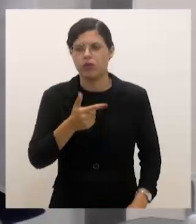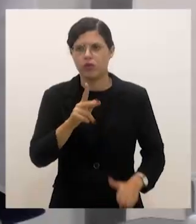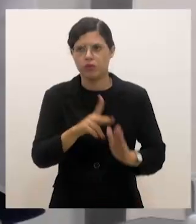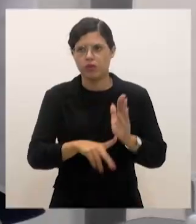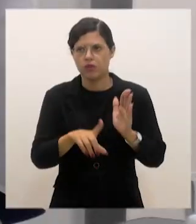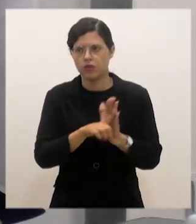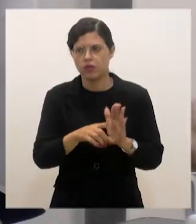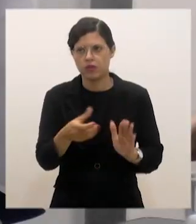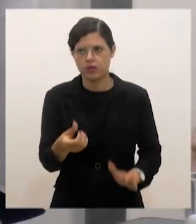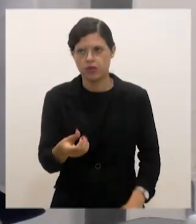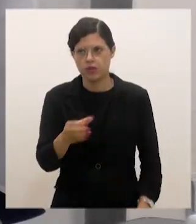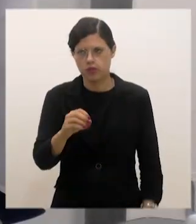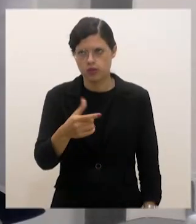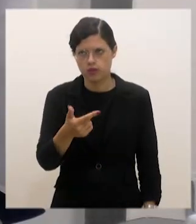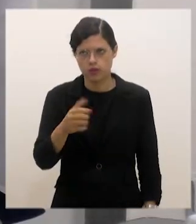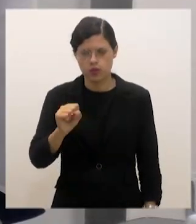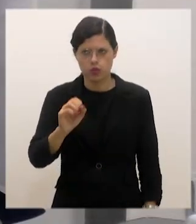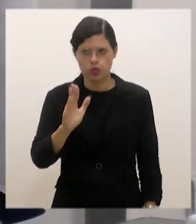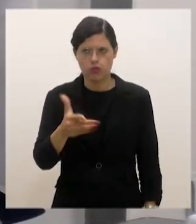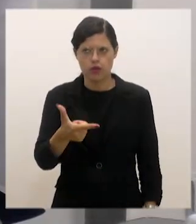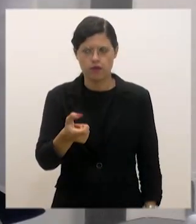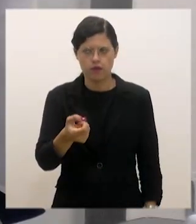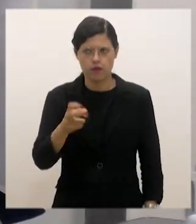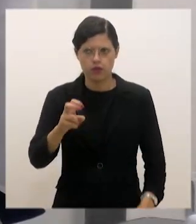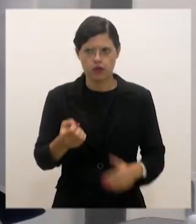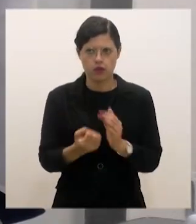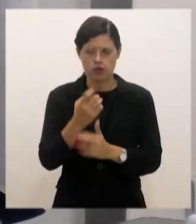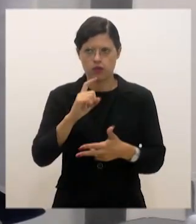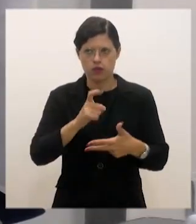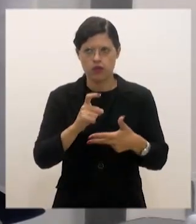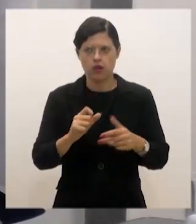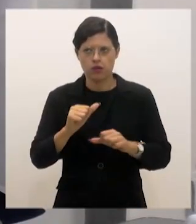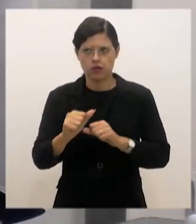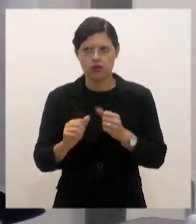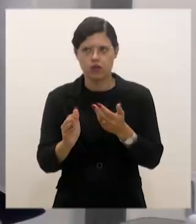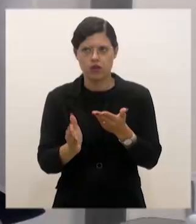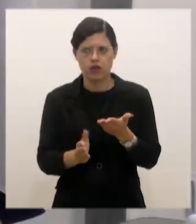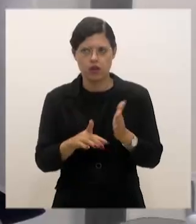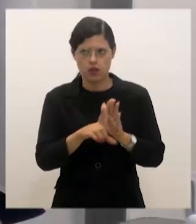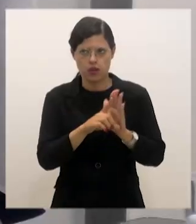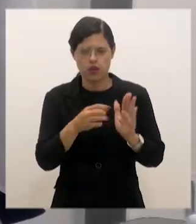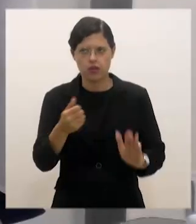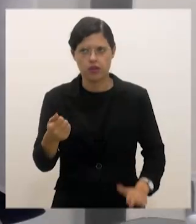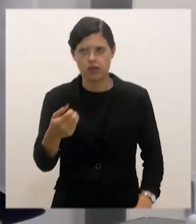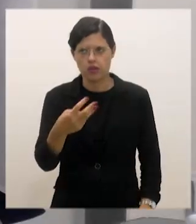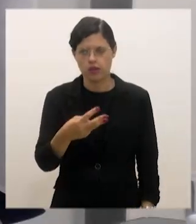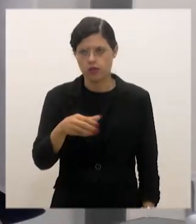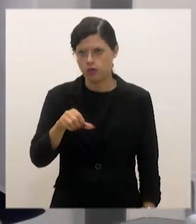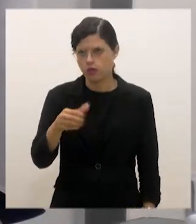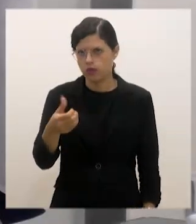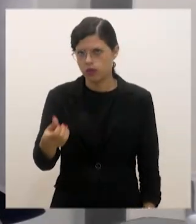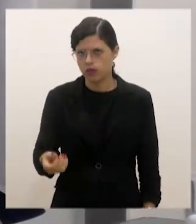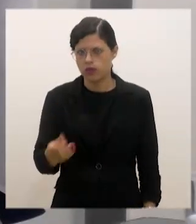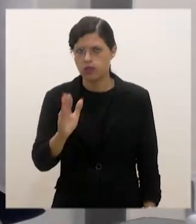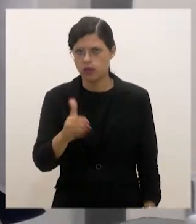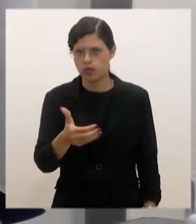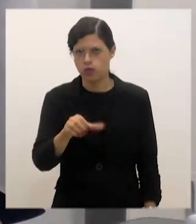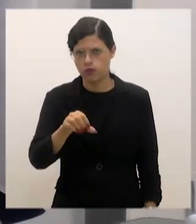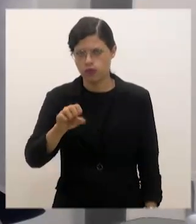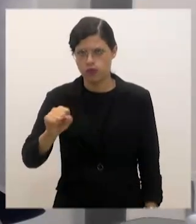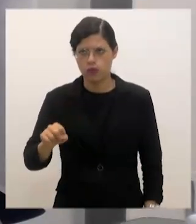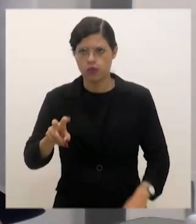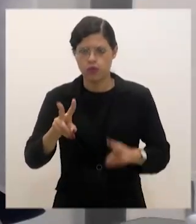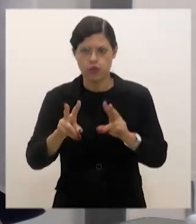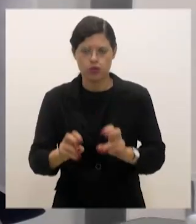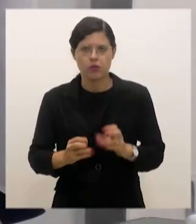projeto de lei 6028 de 25, de autoria do Poder Executivo, que altera o anexo da lei 1396 de 8 de dezembro de 88, que fixa o efetivo da Polícia